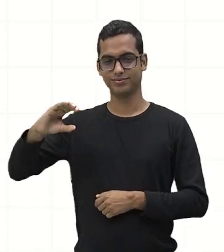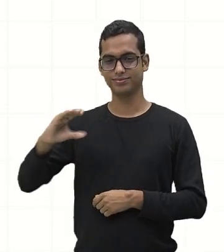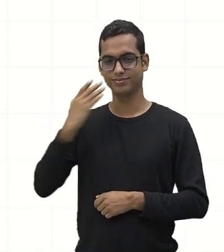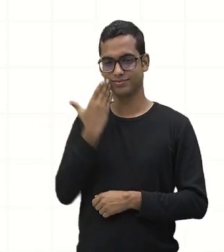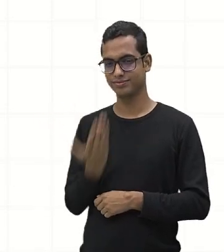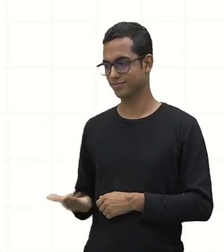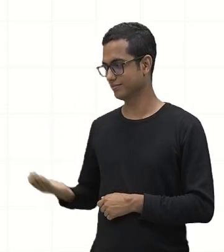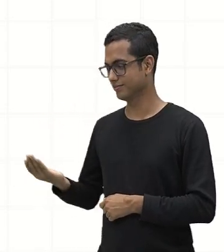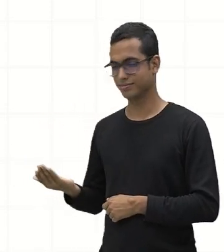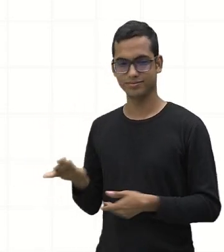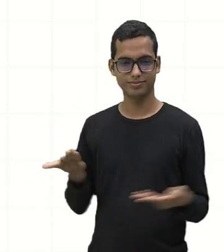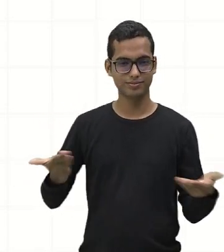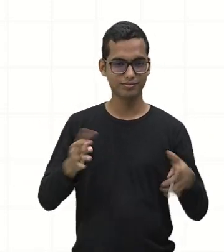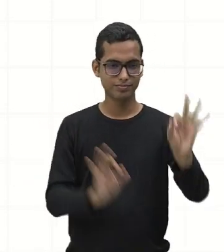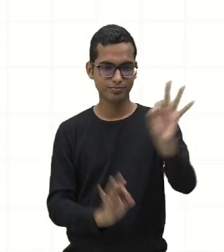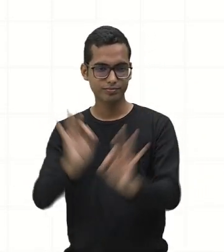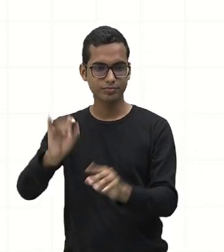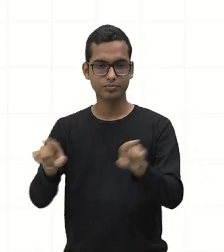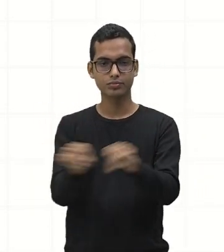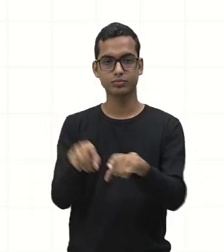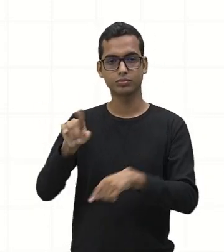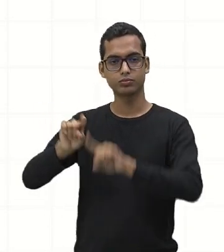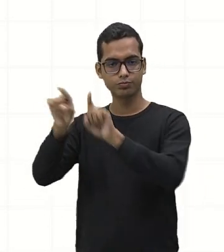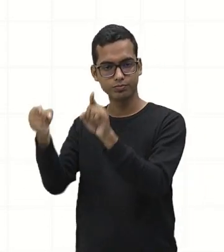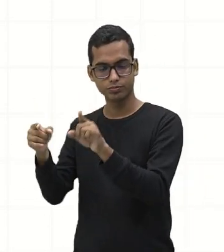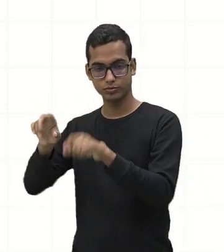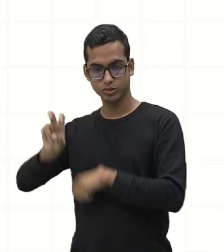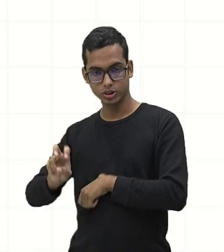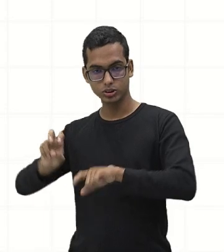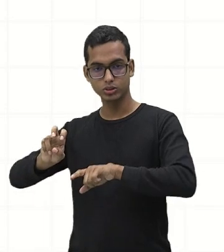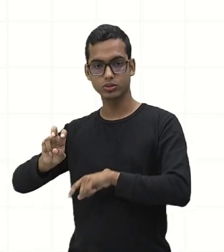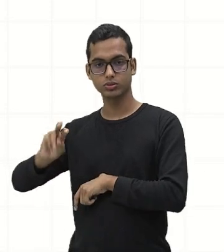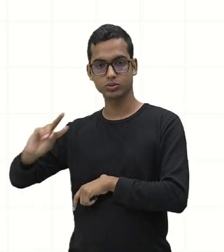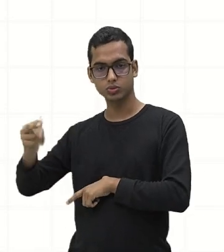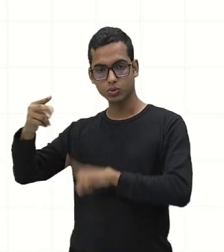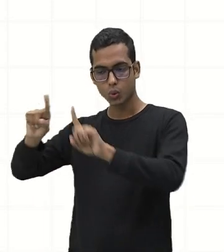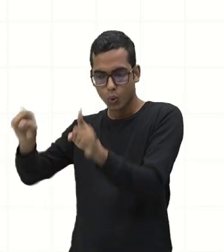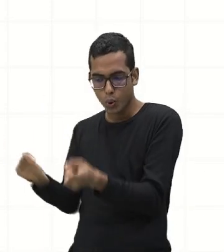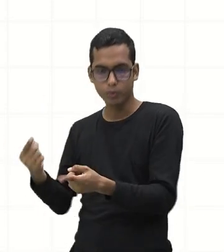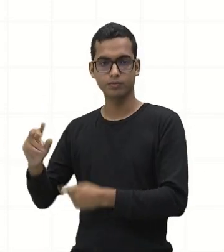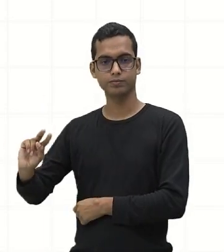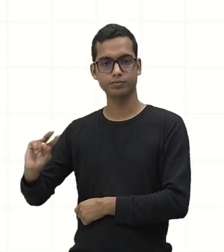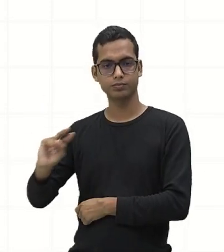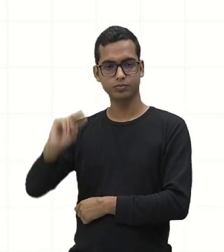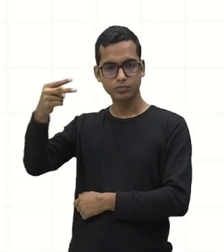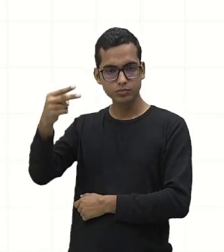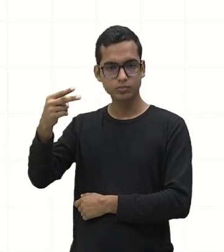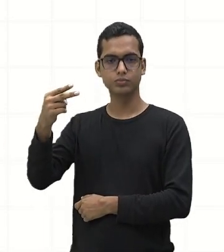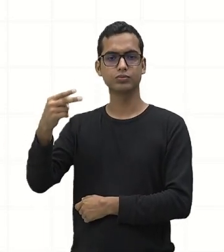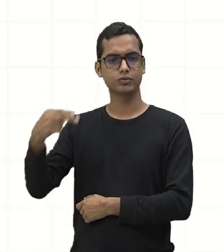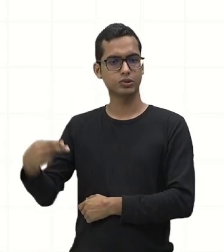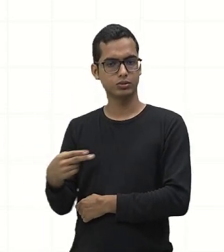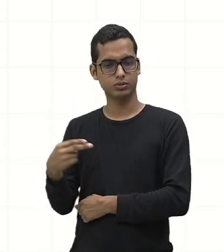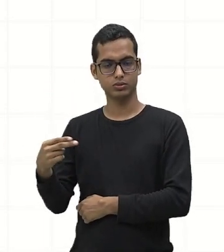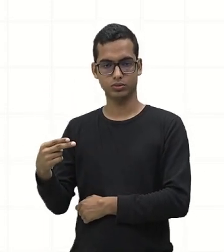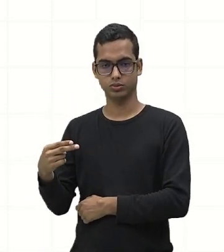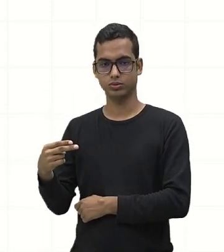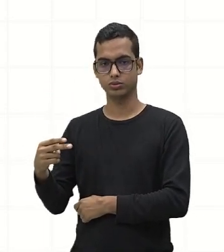elevado ao quadrado, é 5 ao quadrado vezes 5 ao quadrado. Tá?